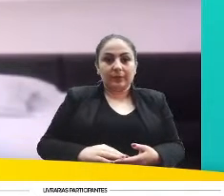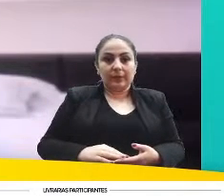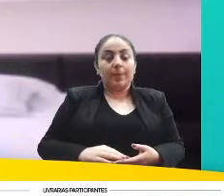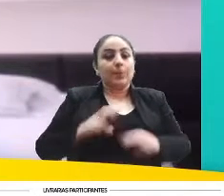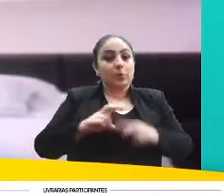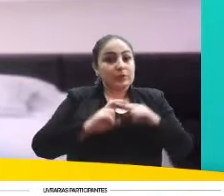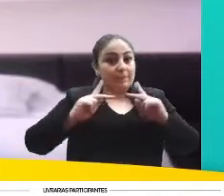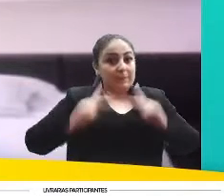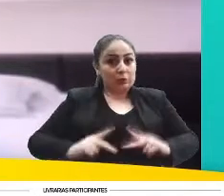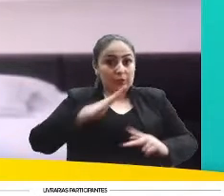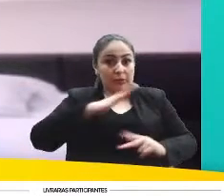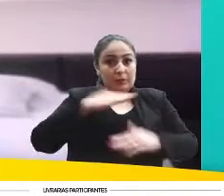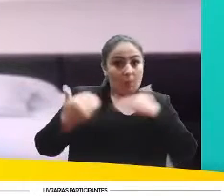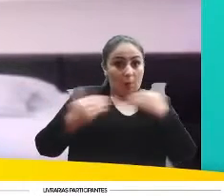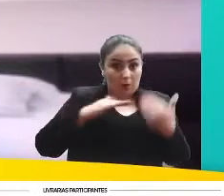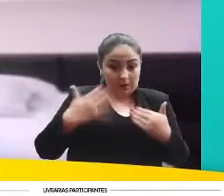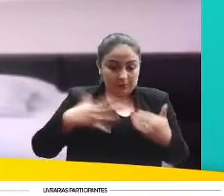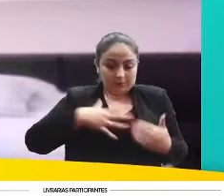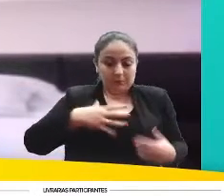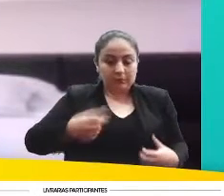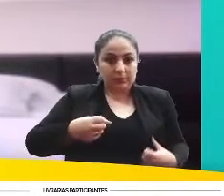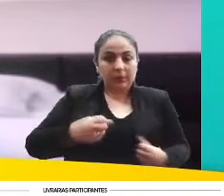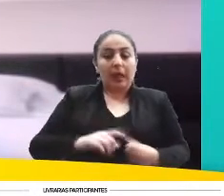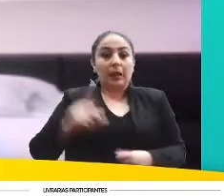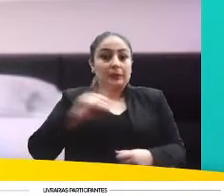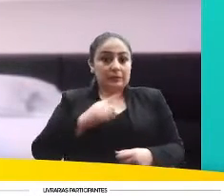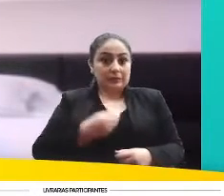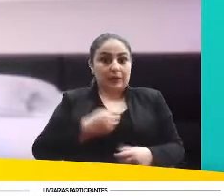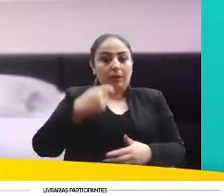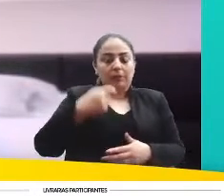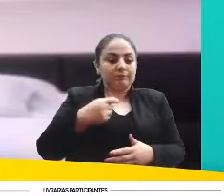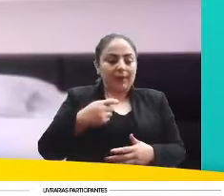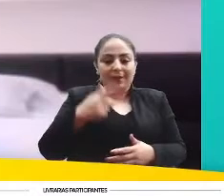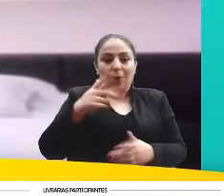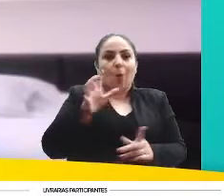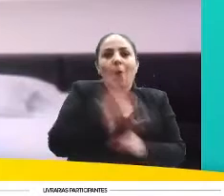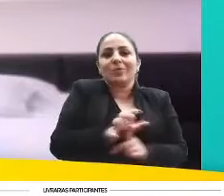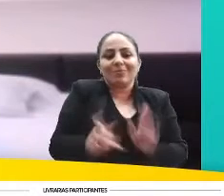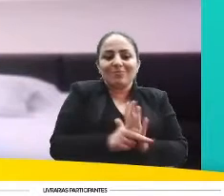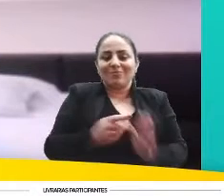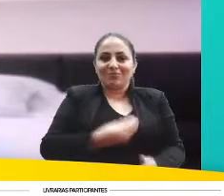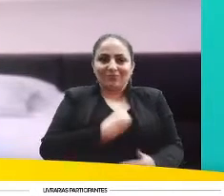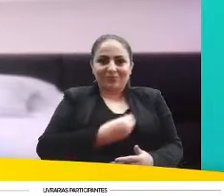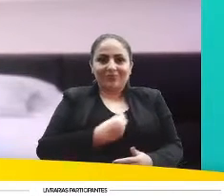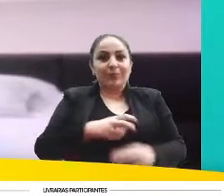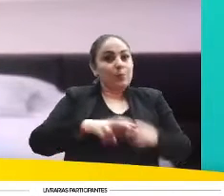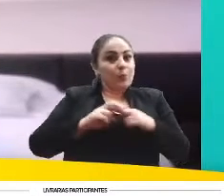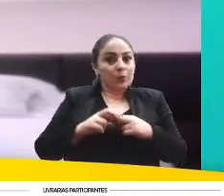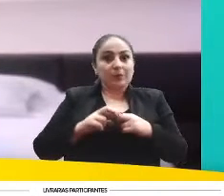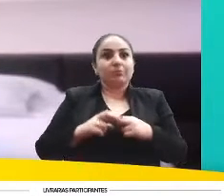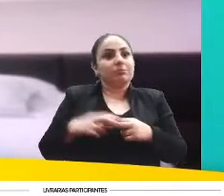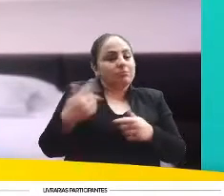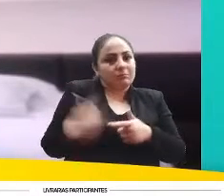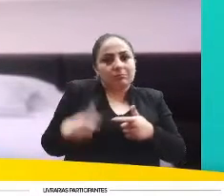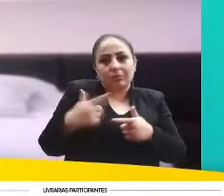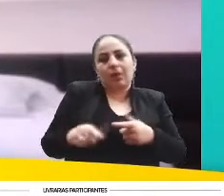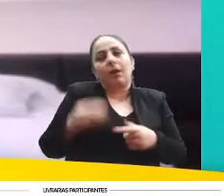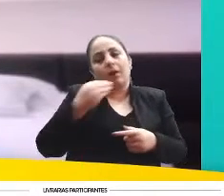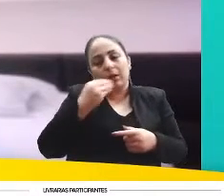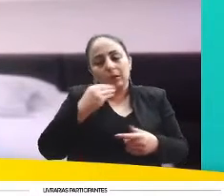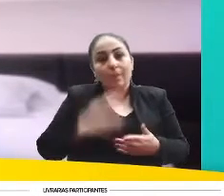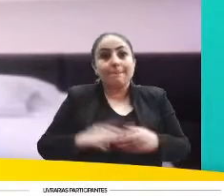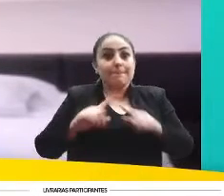A pessoa que morre por suicídio, ela atenta contra a própria vida, e isso traz consequências, mas não